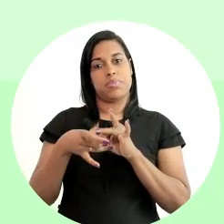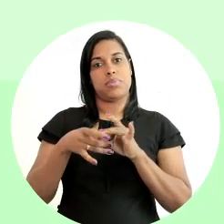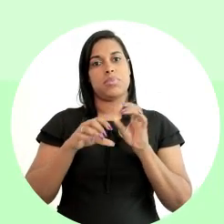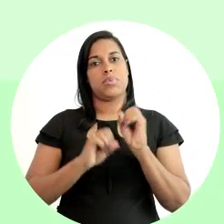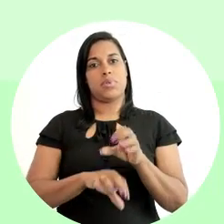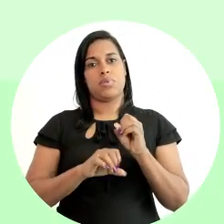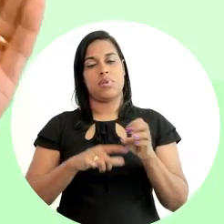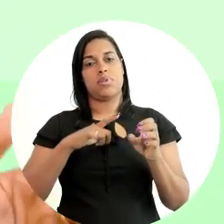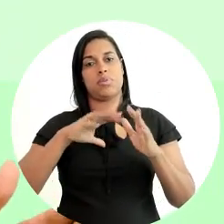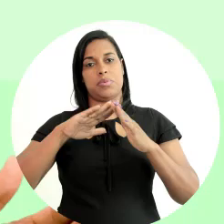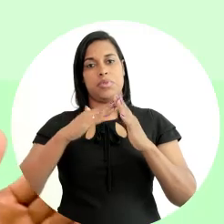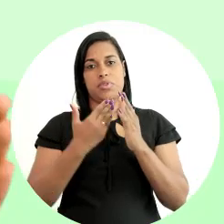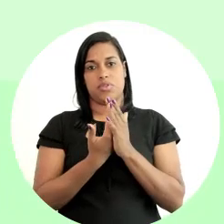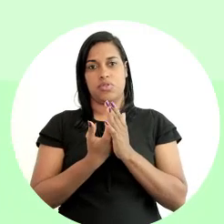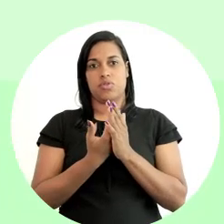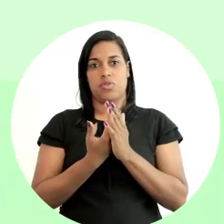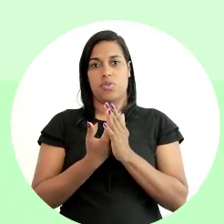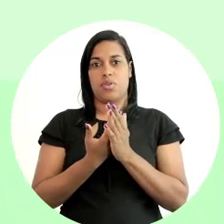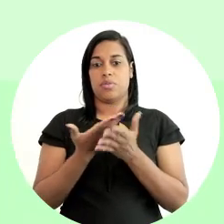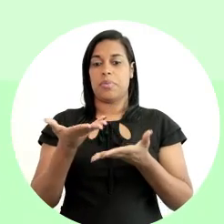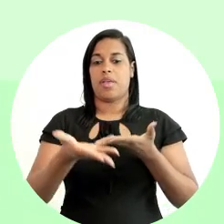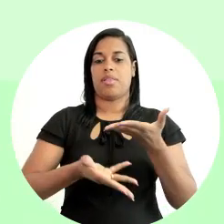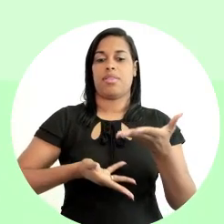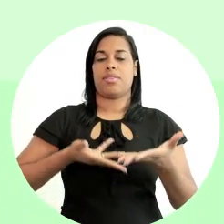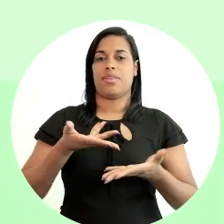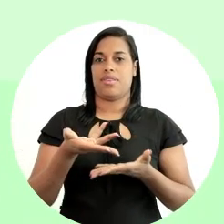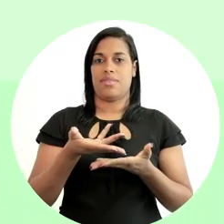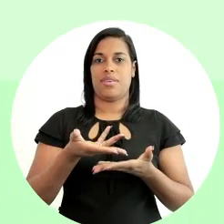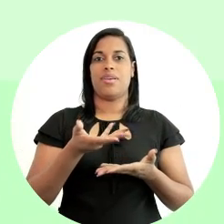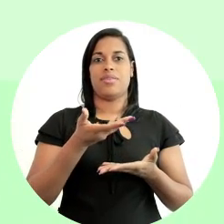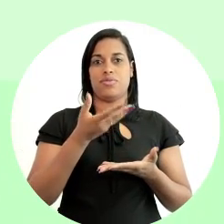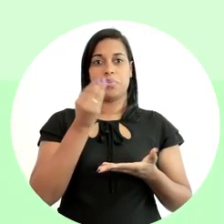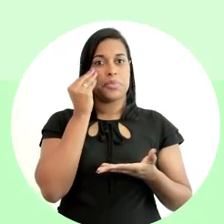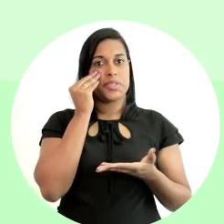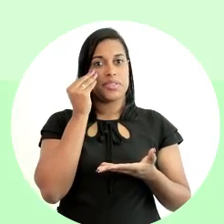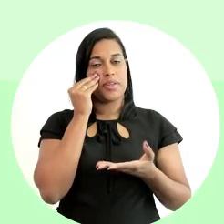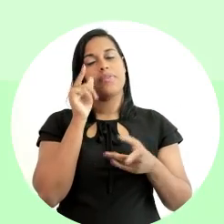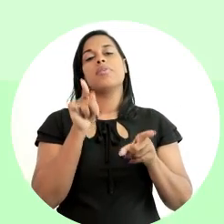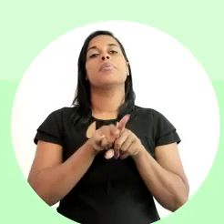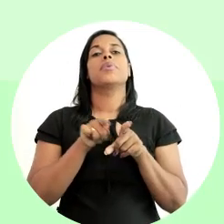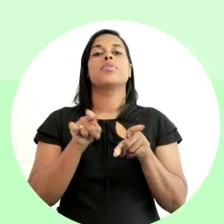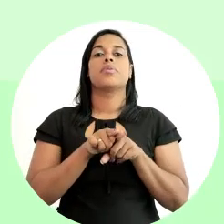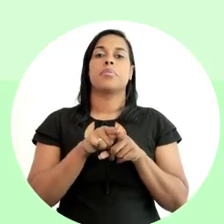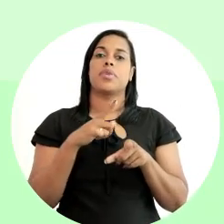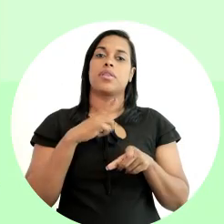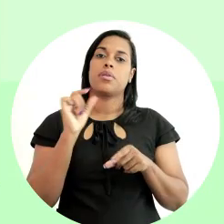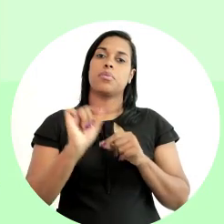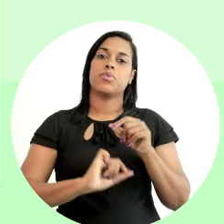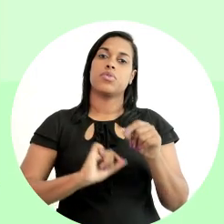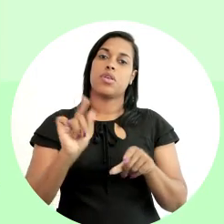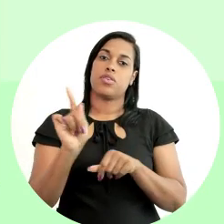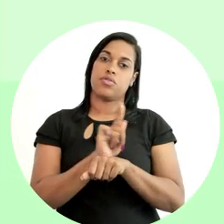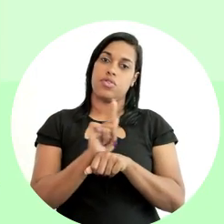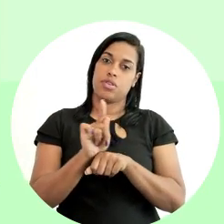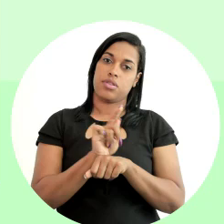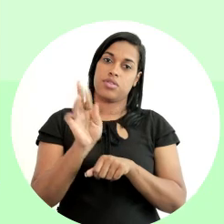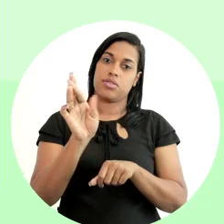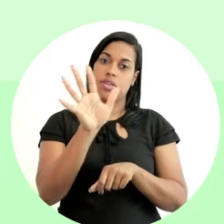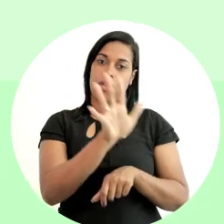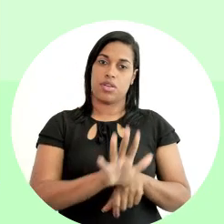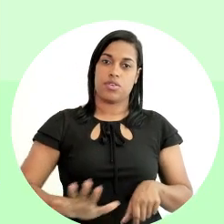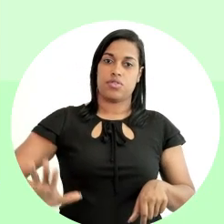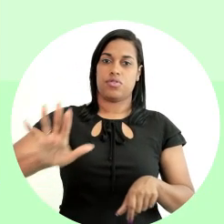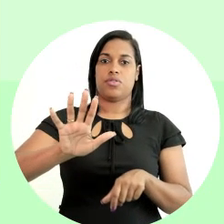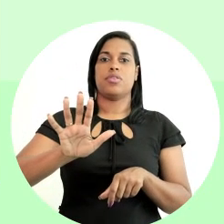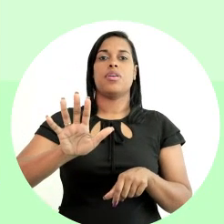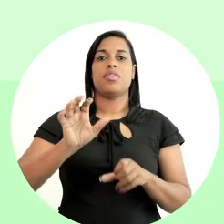educação. Temos a escola na ponta para atender o público específico, mas temos também as gerências regionais